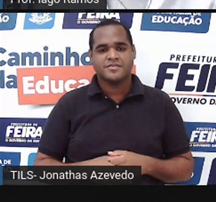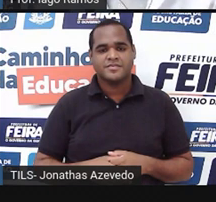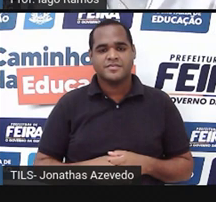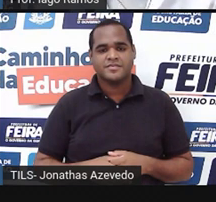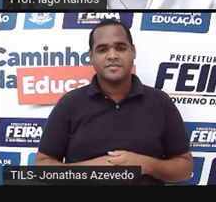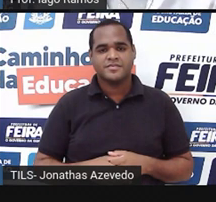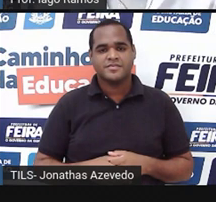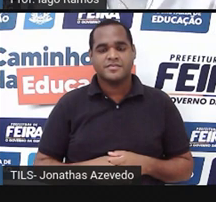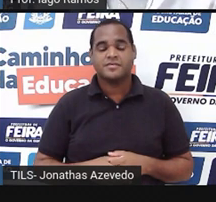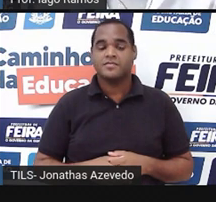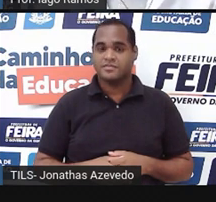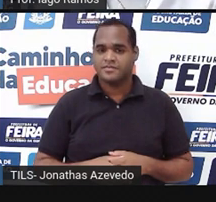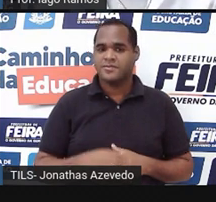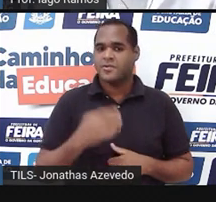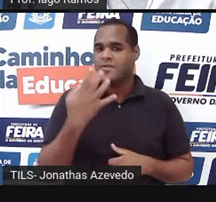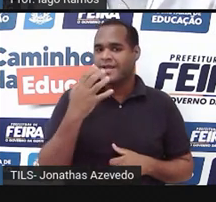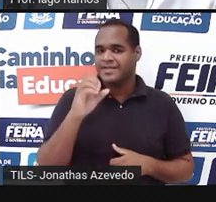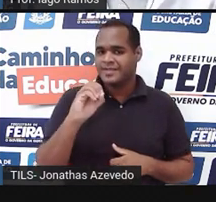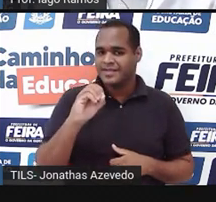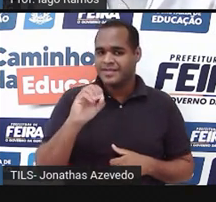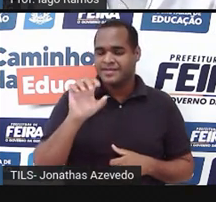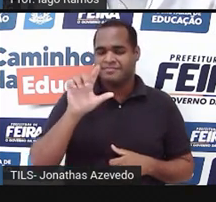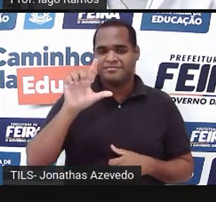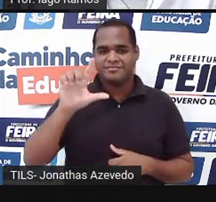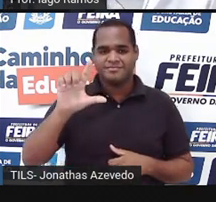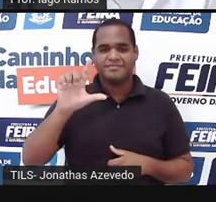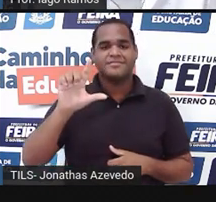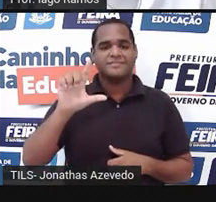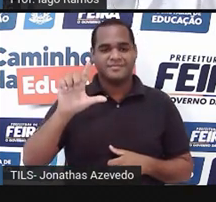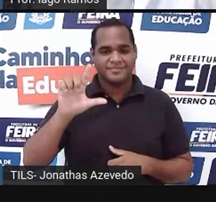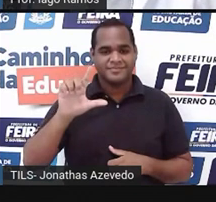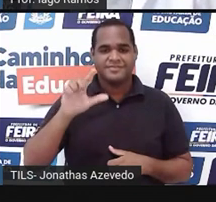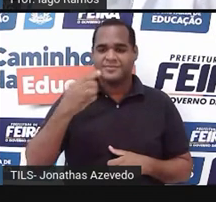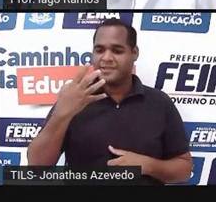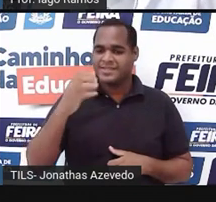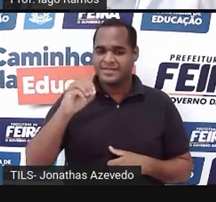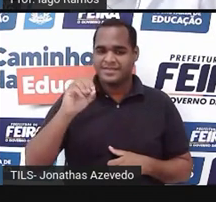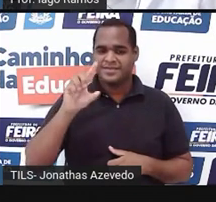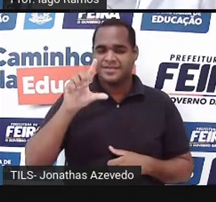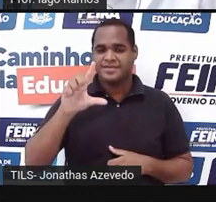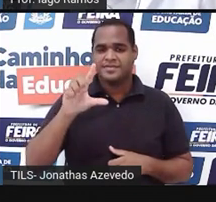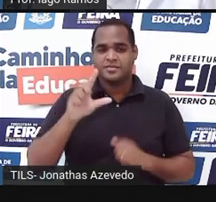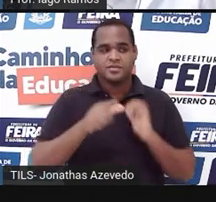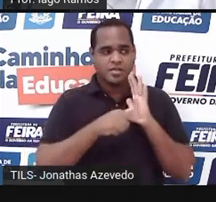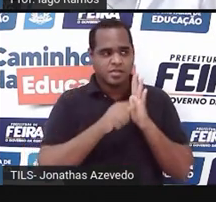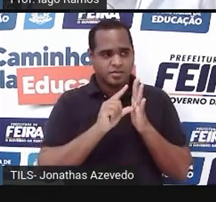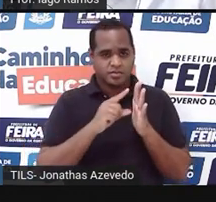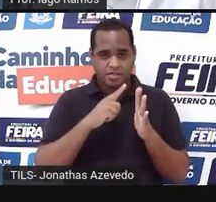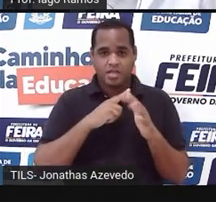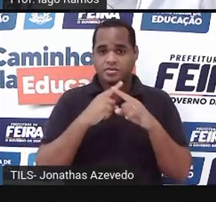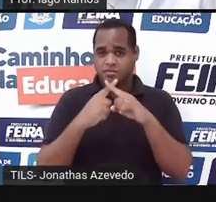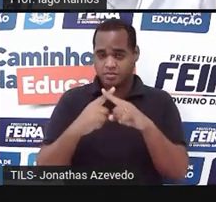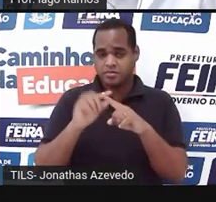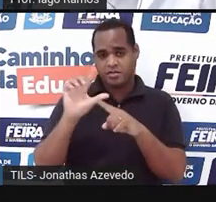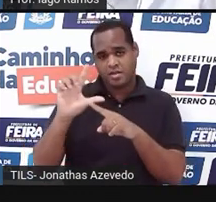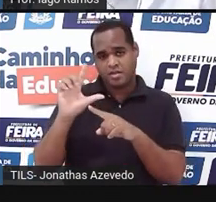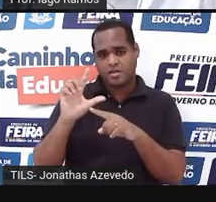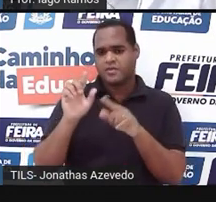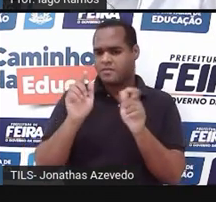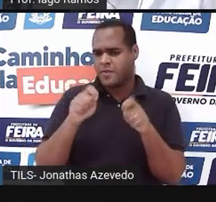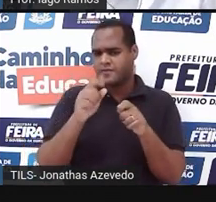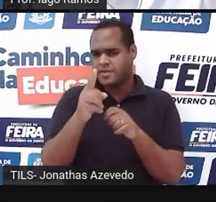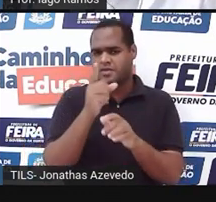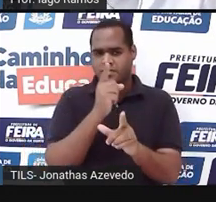a 40 litros de combustível Olha só antes era x litros você